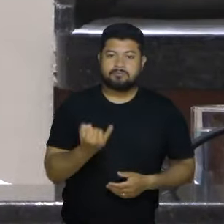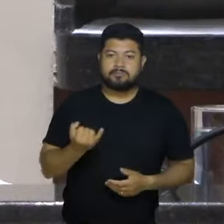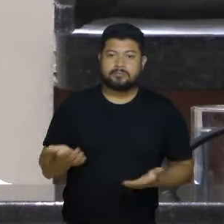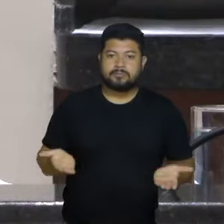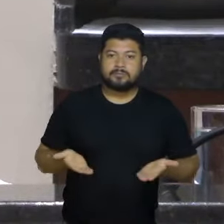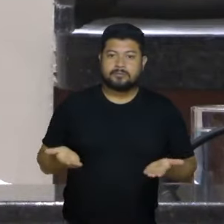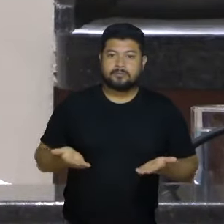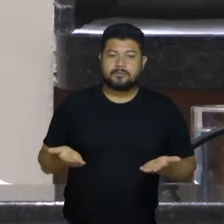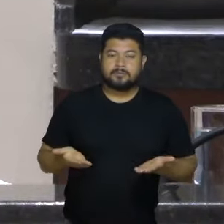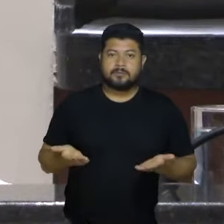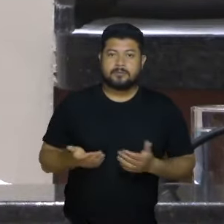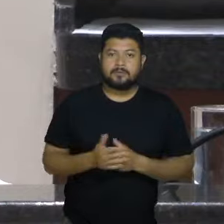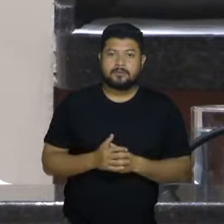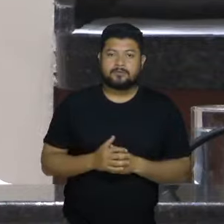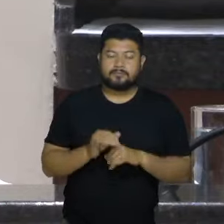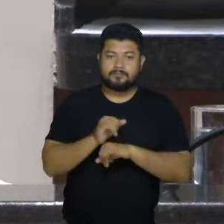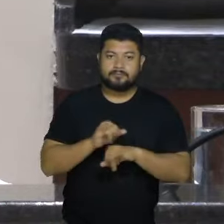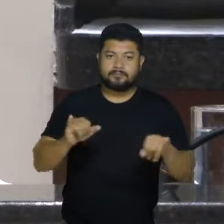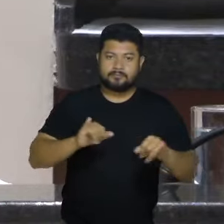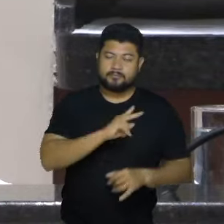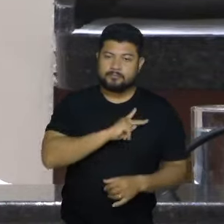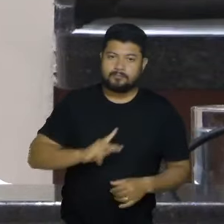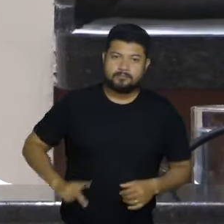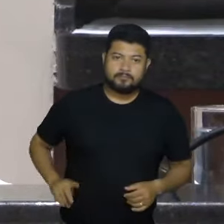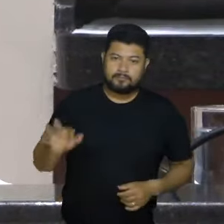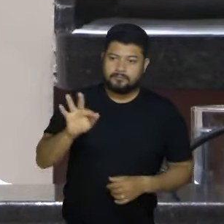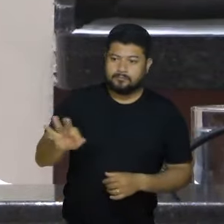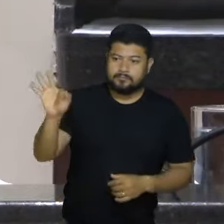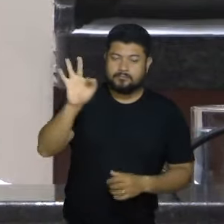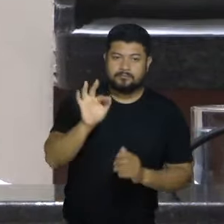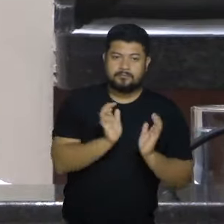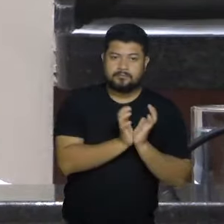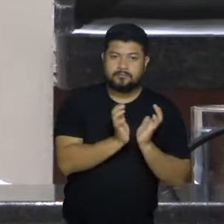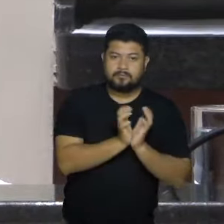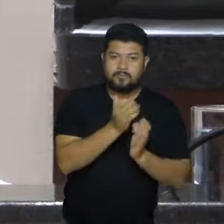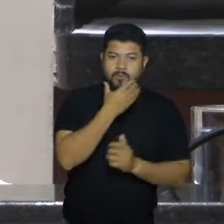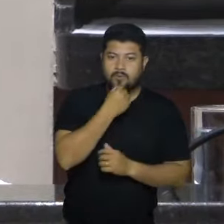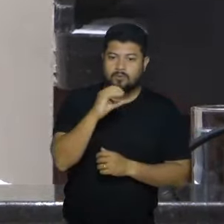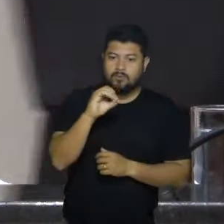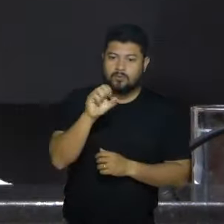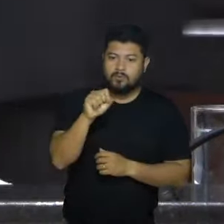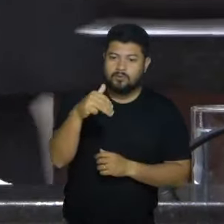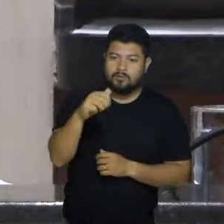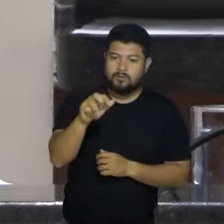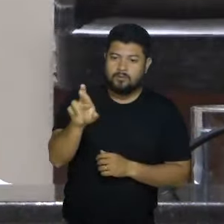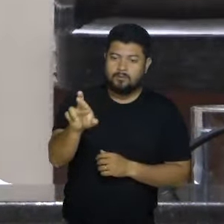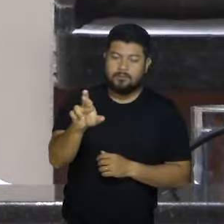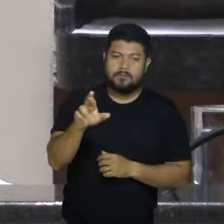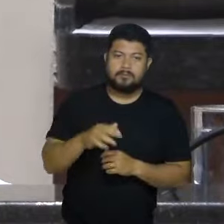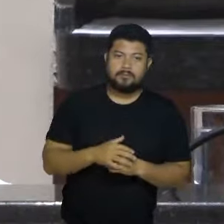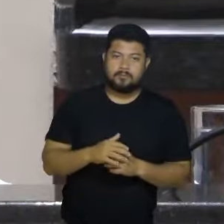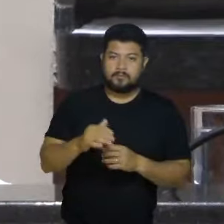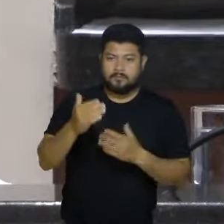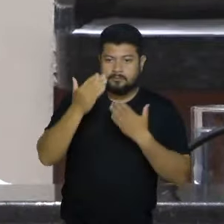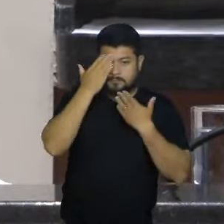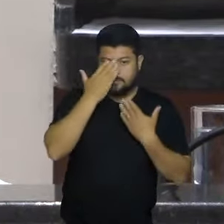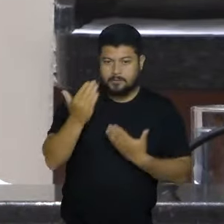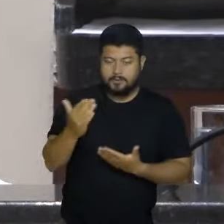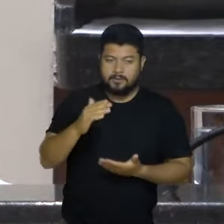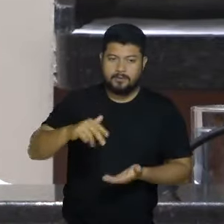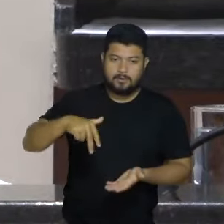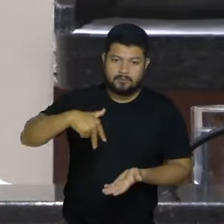para a manifestação do presidente da Federação Estadual das APAES, senhor Osmar Minato, para agradecer o Parlamento Catarinense